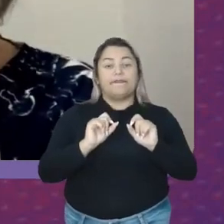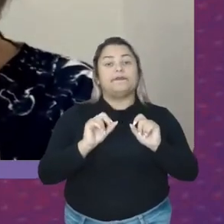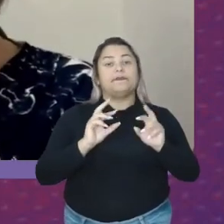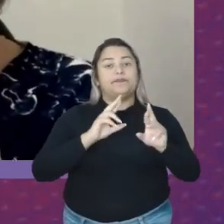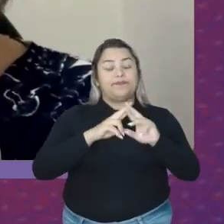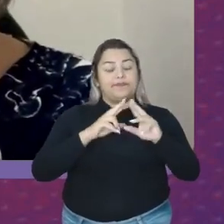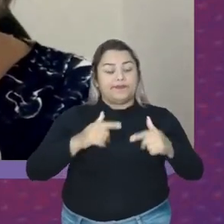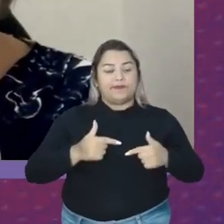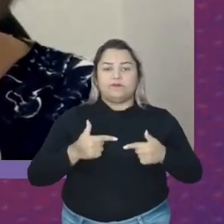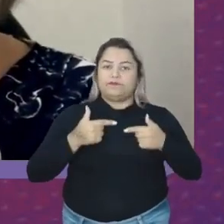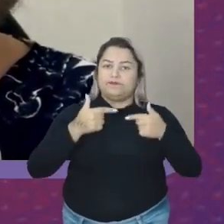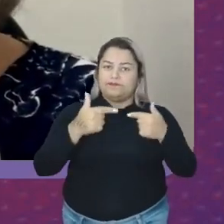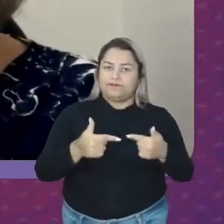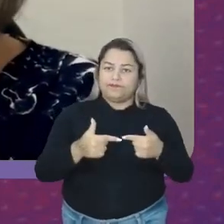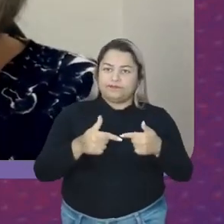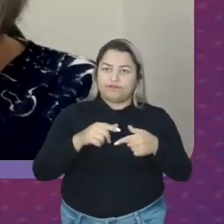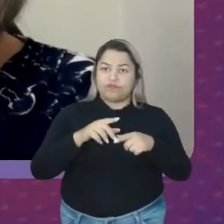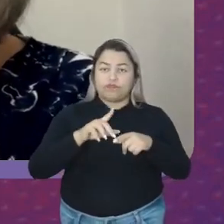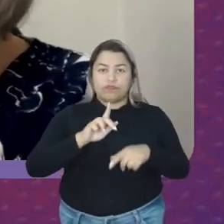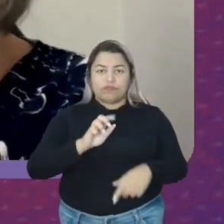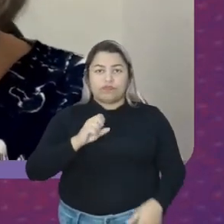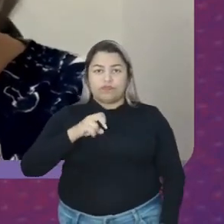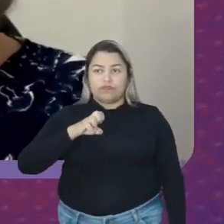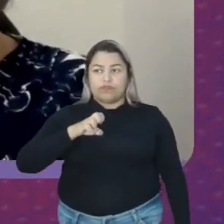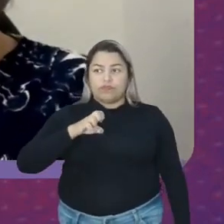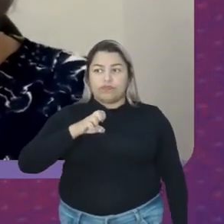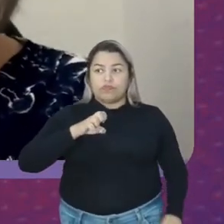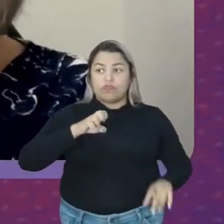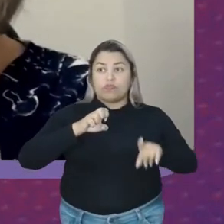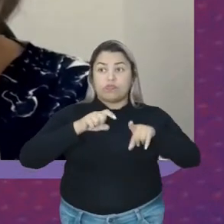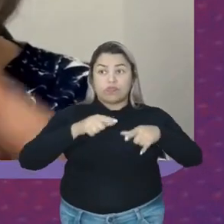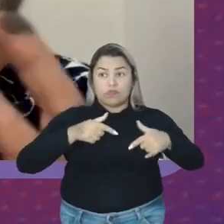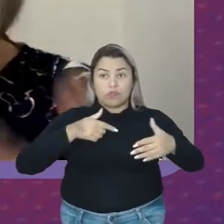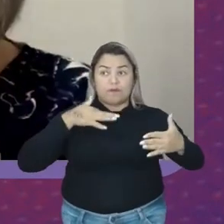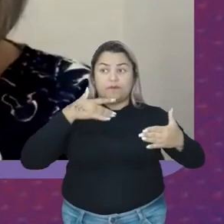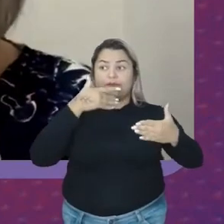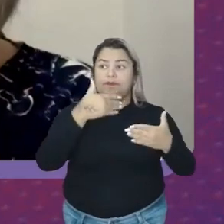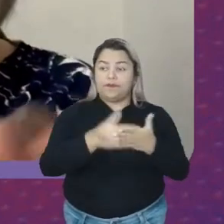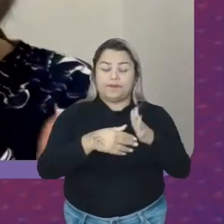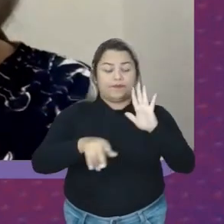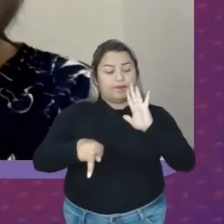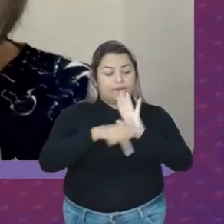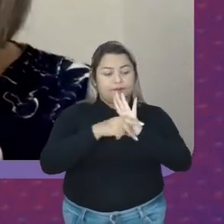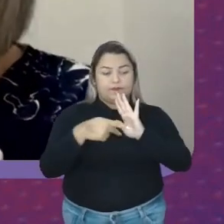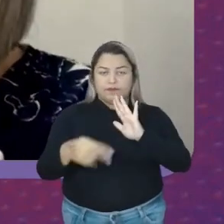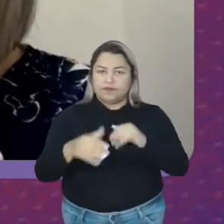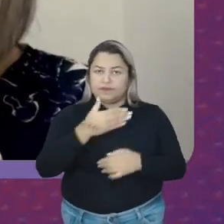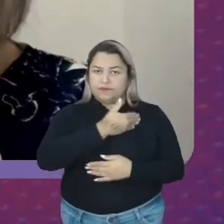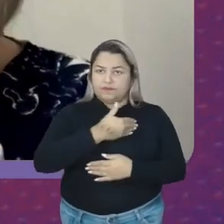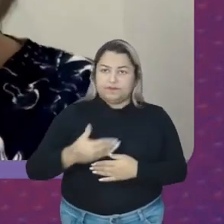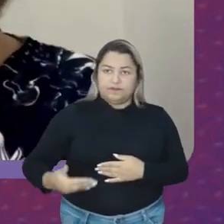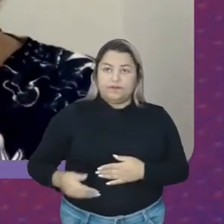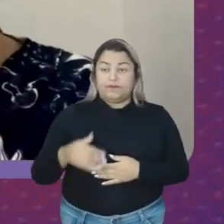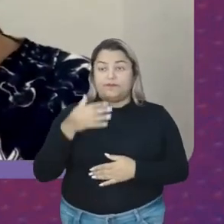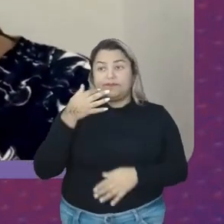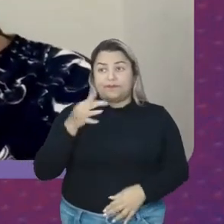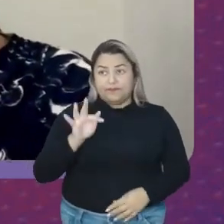de enfrentamento à violência de gênero, quanto avançar nos programas próprios do governo